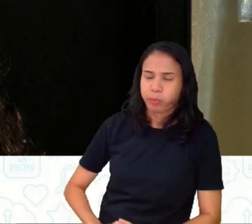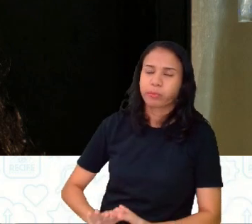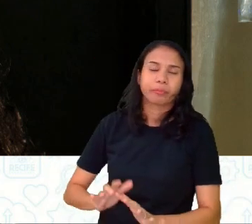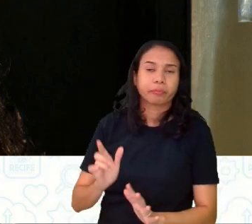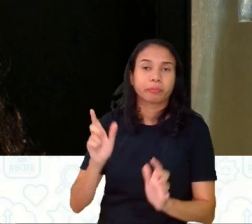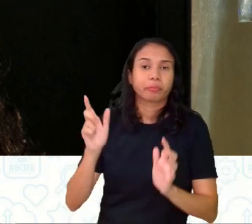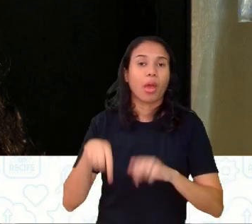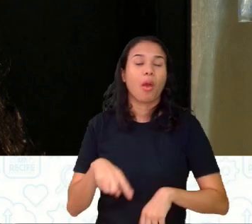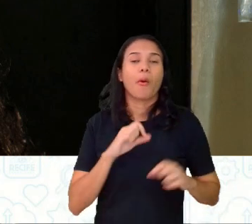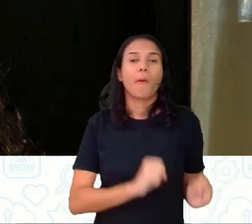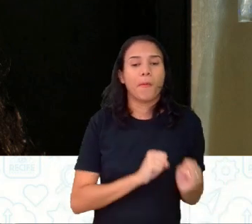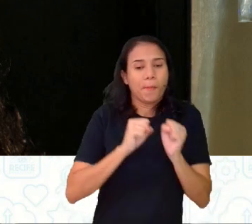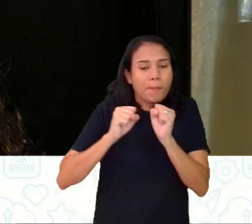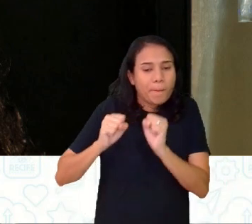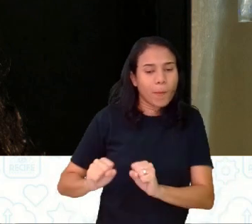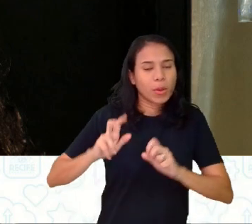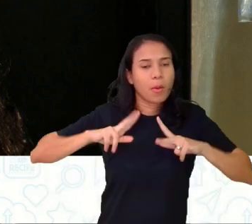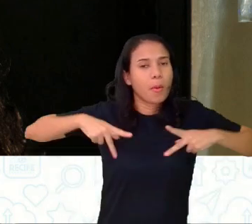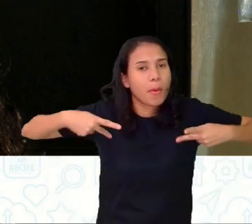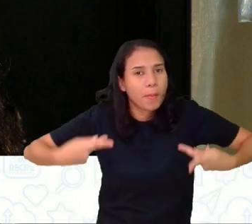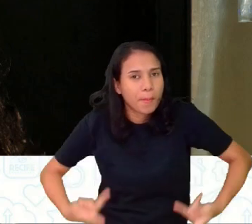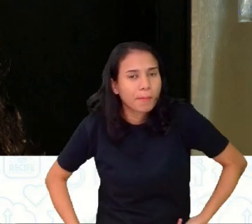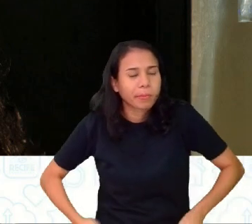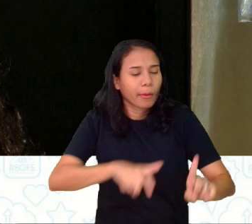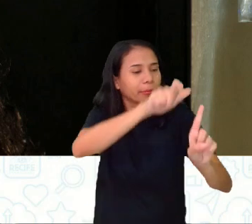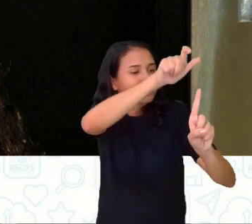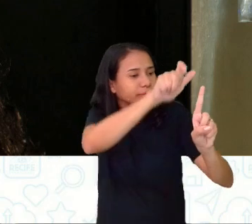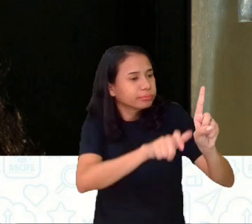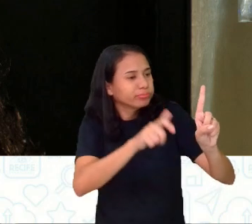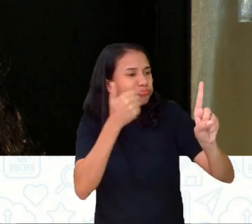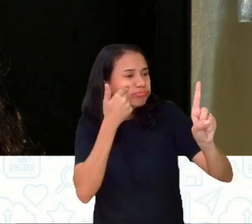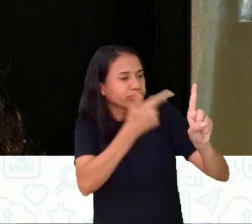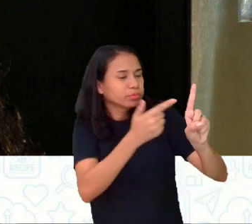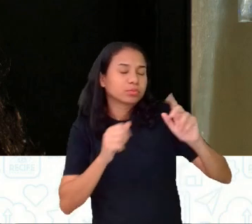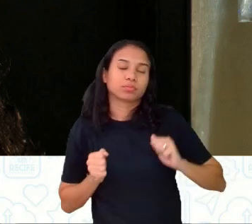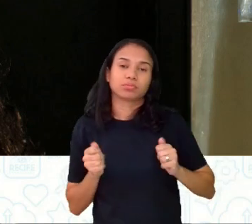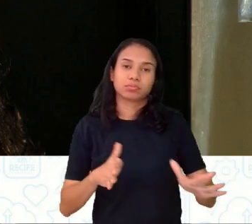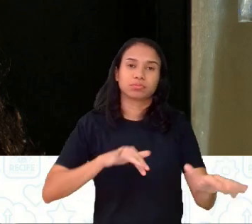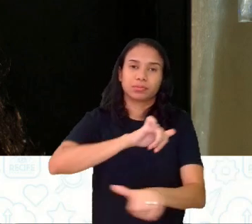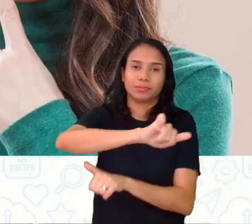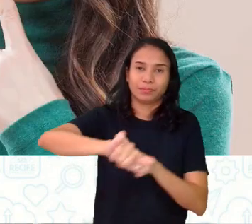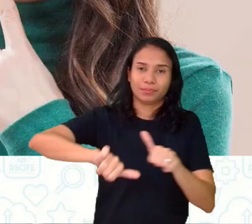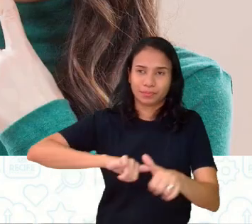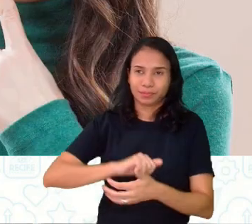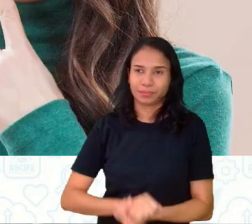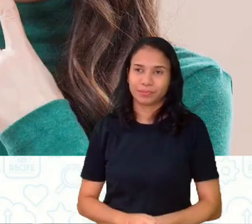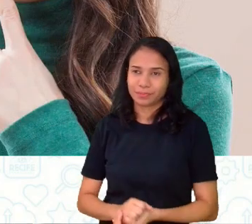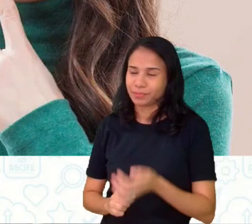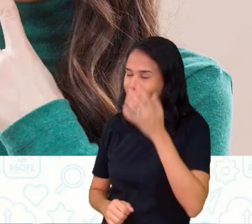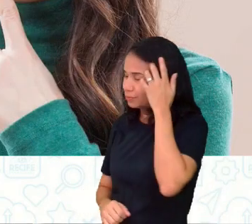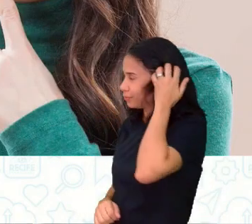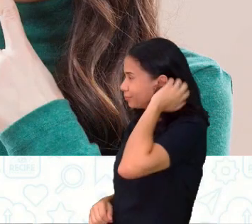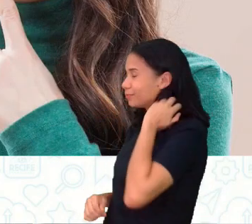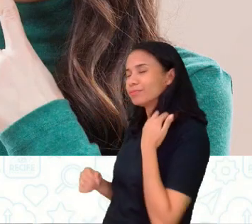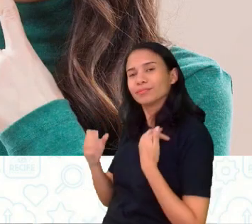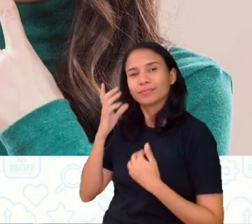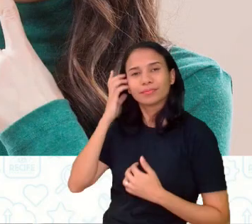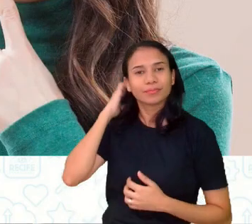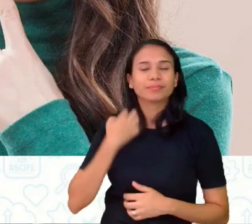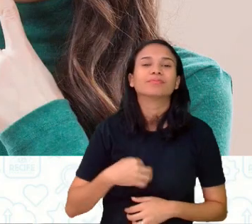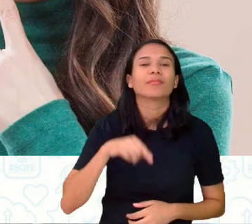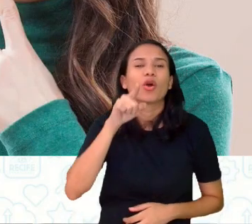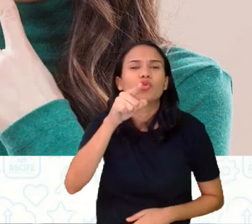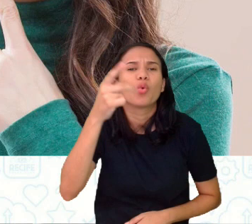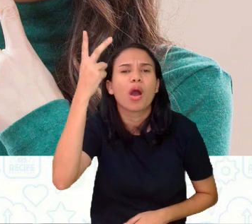né? Somos esses sujeitos, né? Agentes transformadores, ok? E a sua